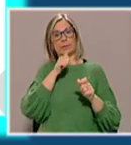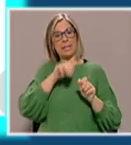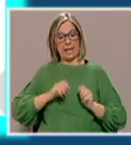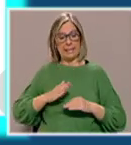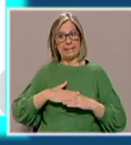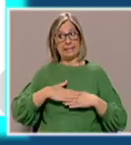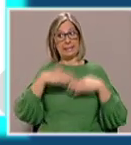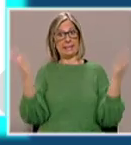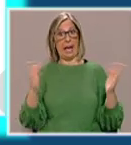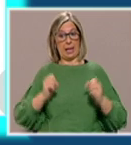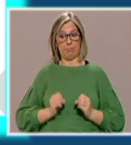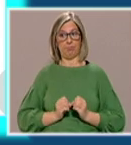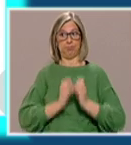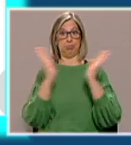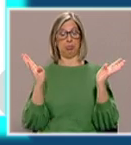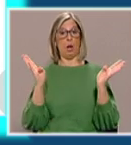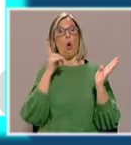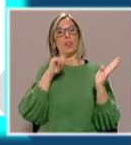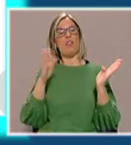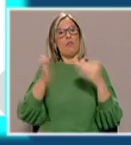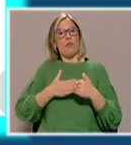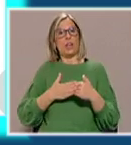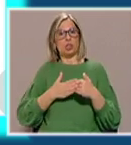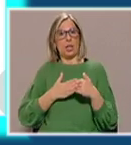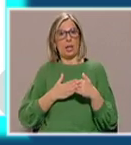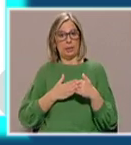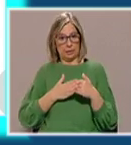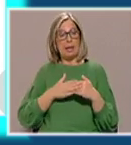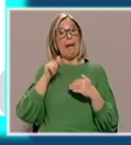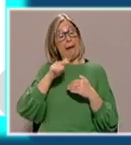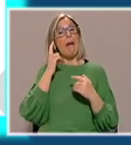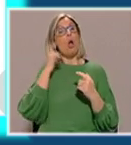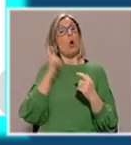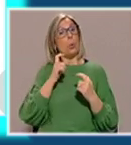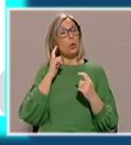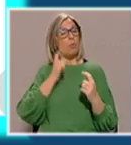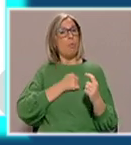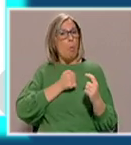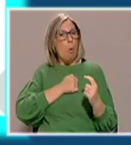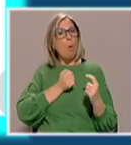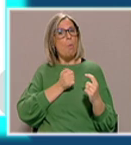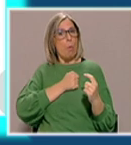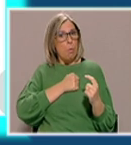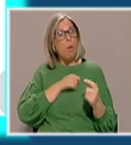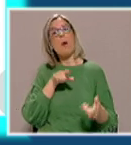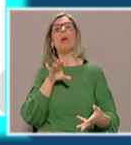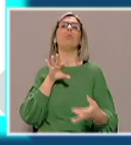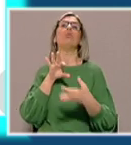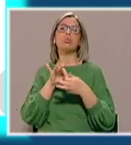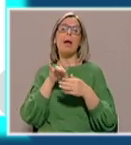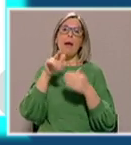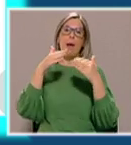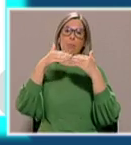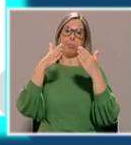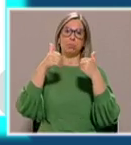ligadas fazem a ligação entre os ventrículos e as áuricas. Portanto, os ruídos dizem respeito ao